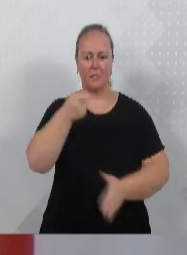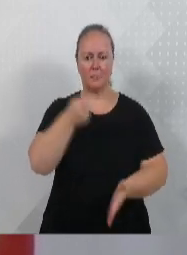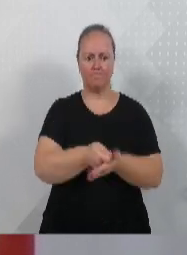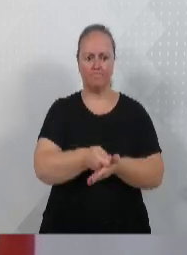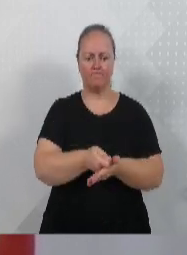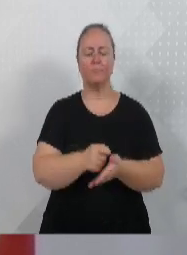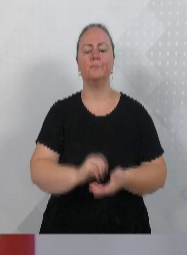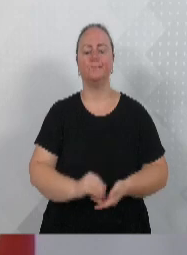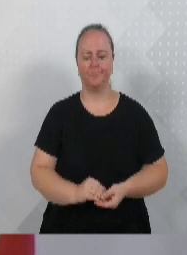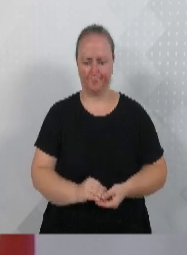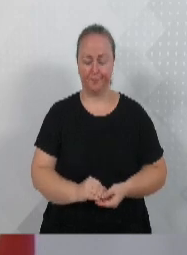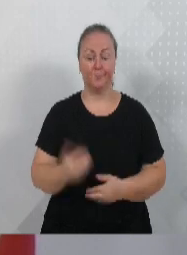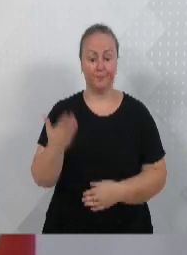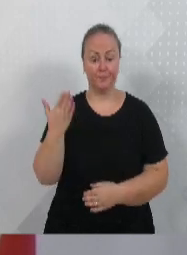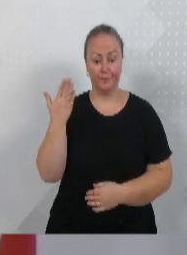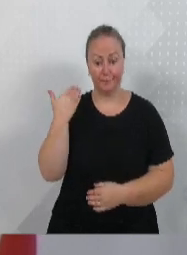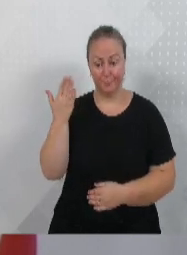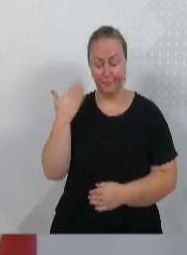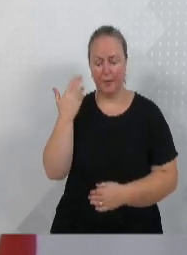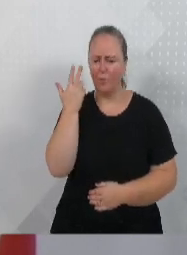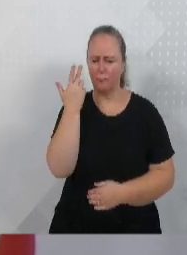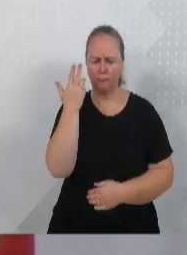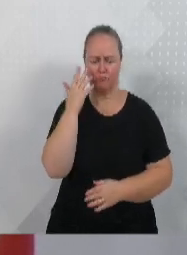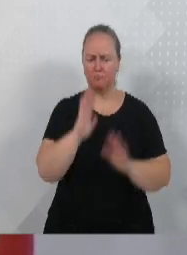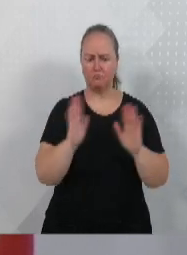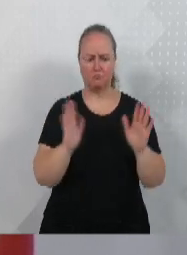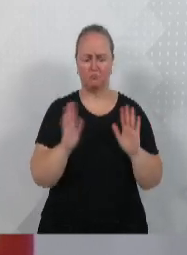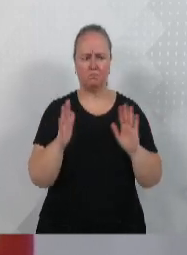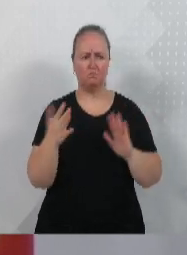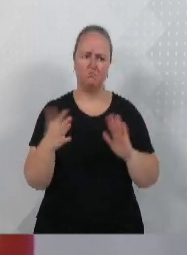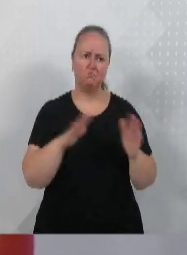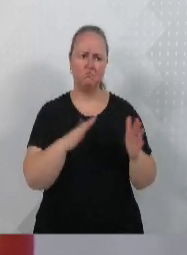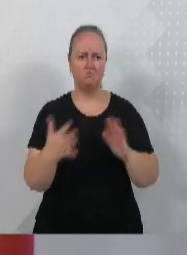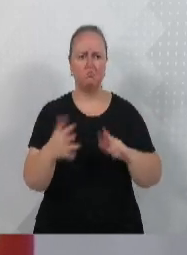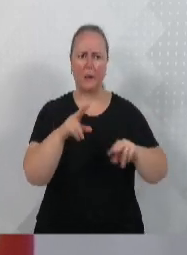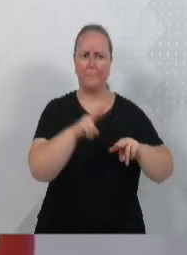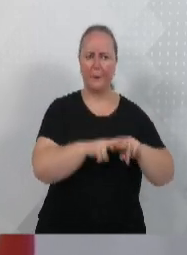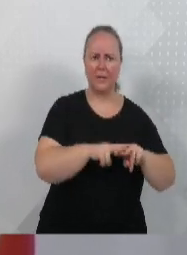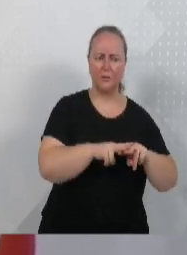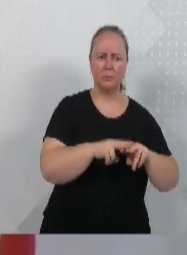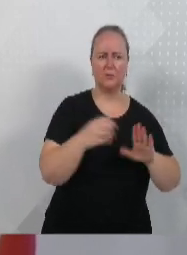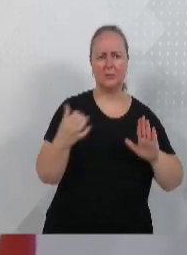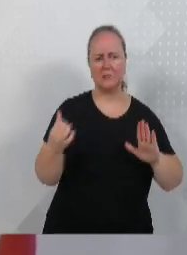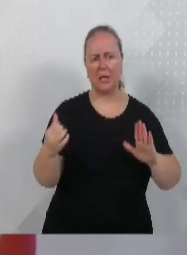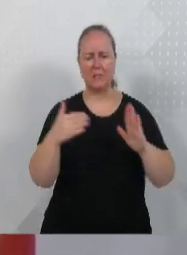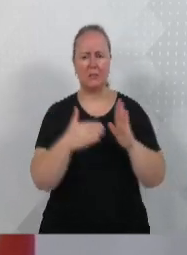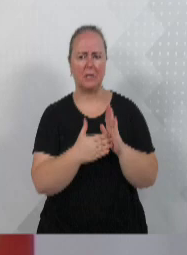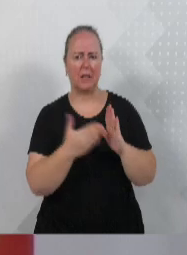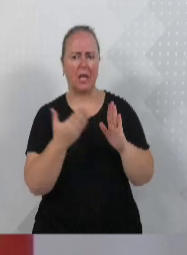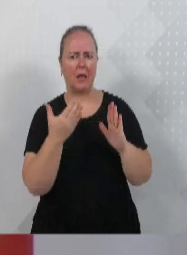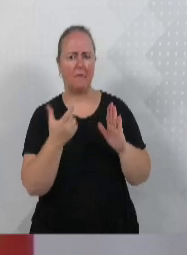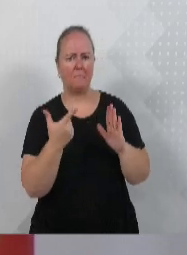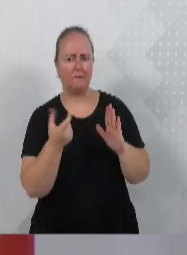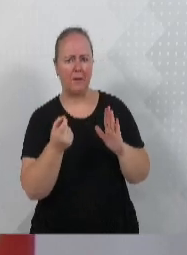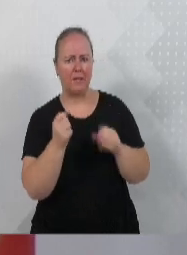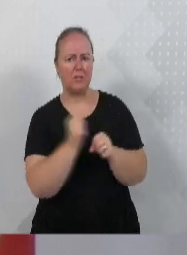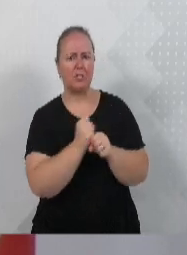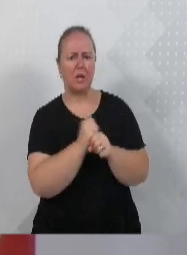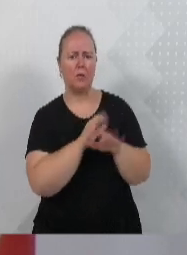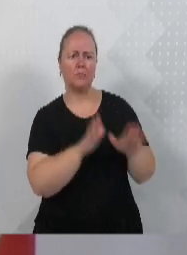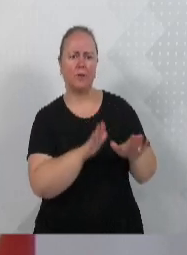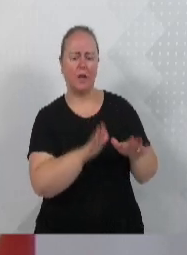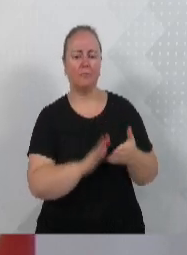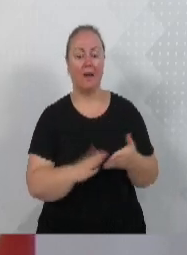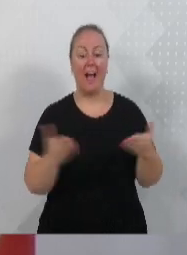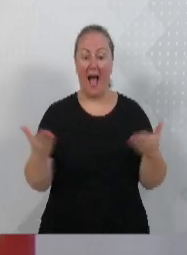Antes, o crime era considerado comum e a pena variava entre 6 a 20 anos. Com a alteração, o crime